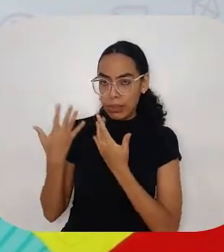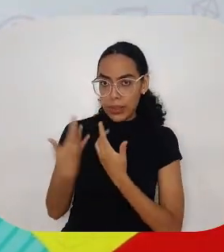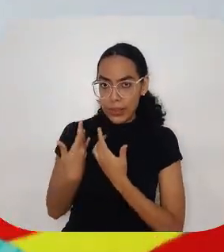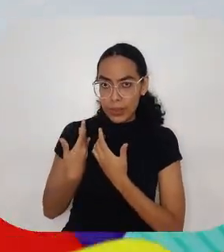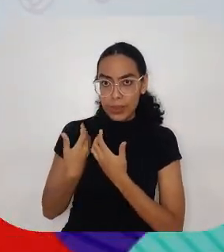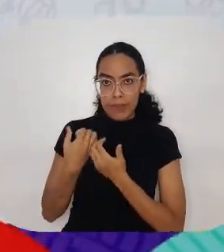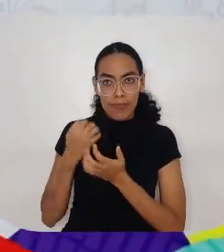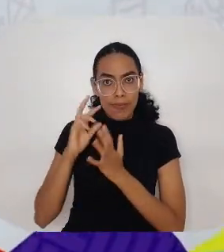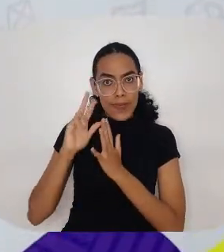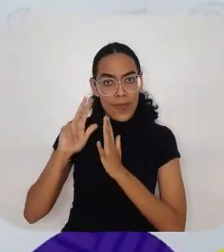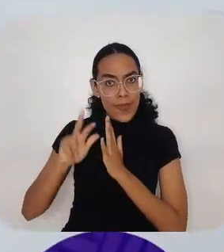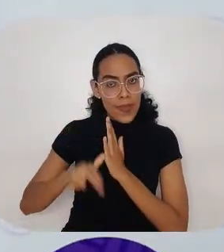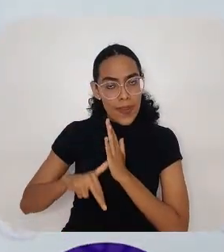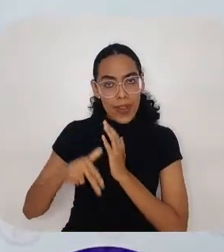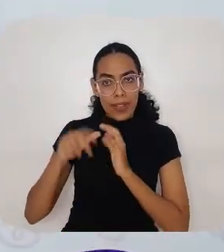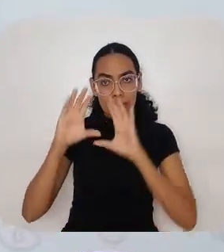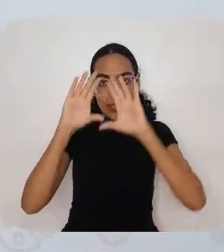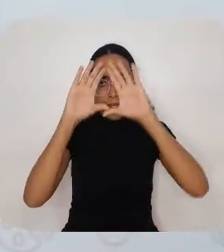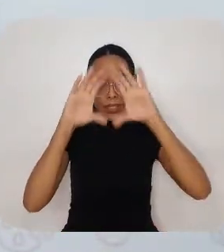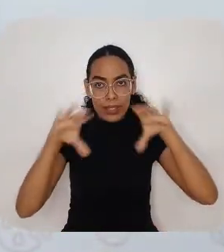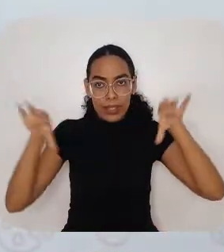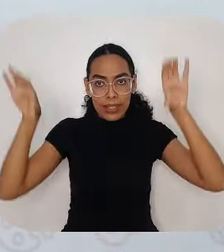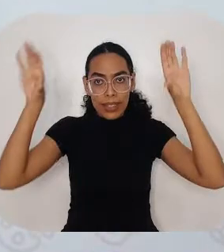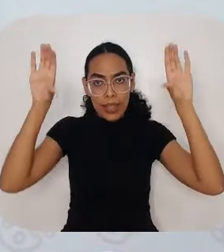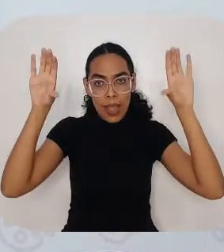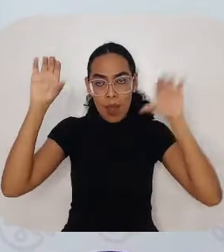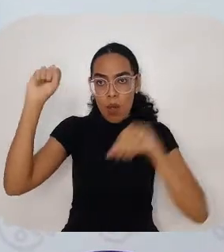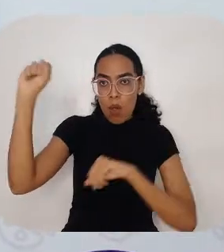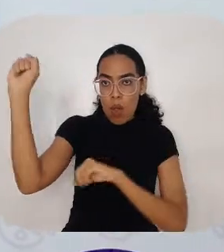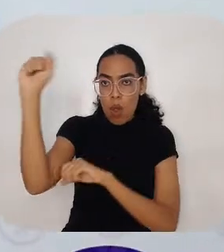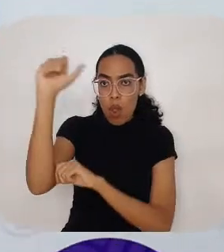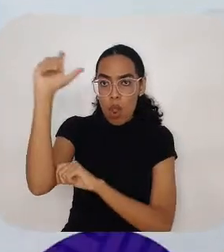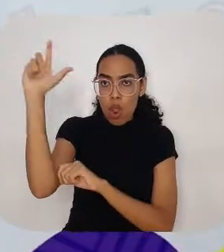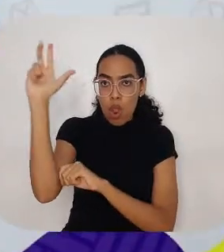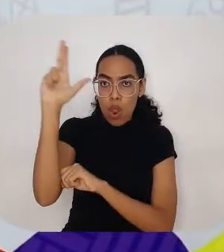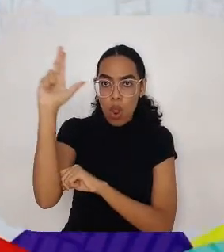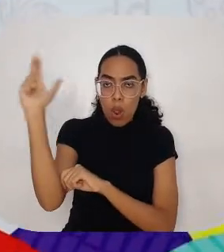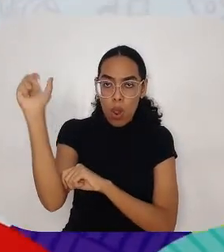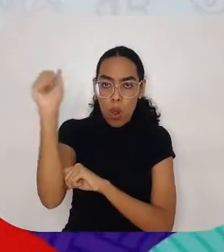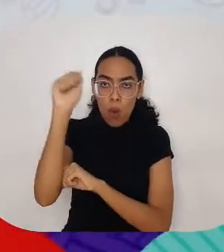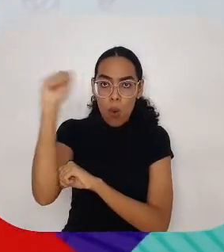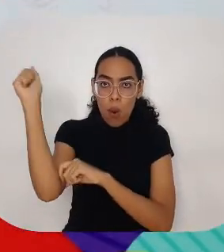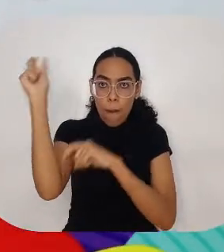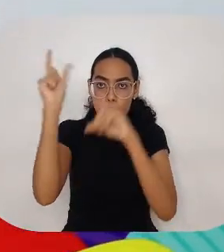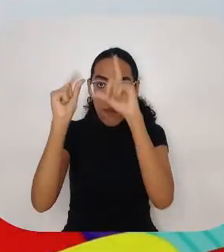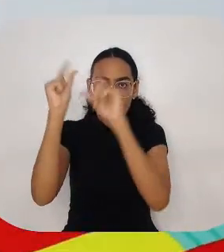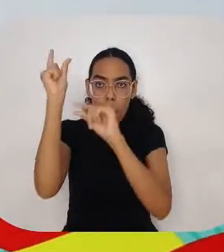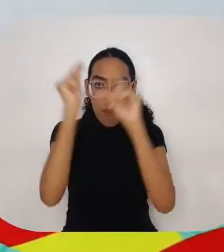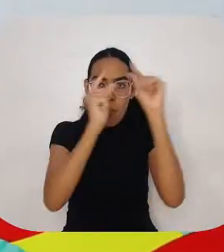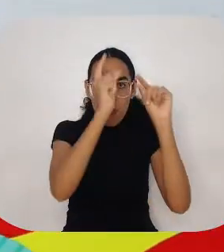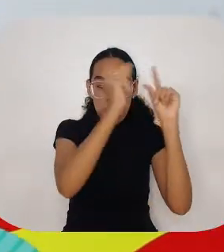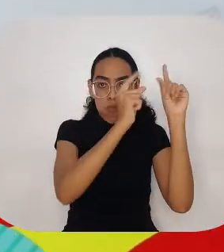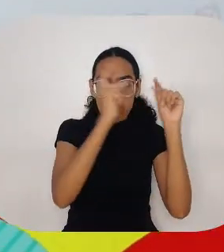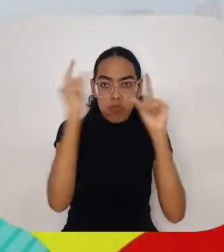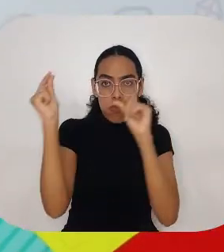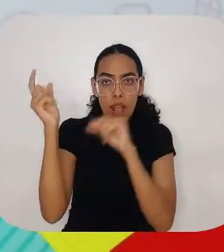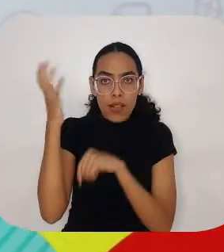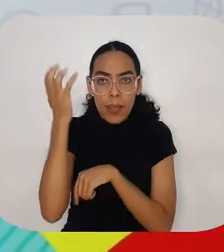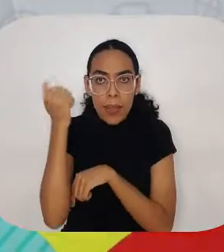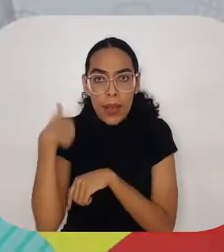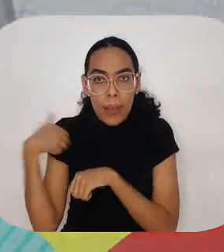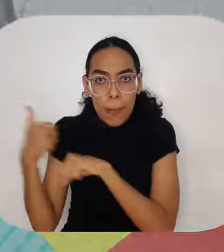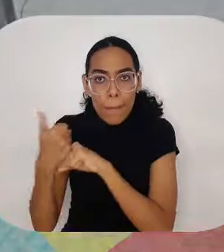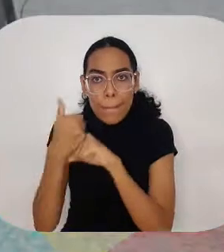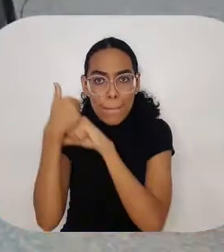ó, embaixo de um céu enluarado. Sabia que o céu mais bonito é o céu